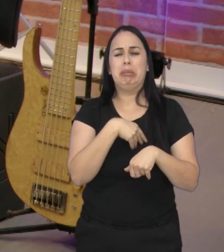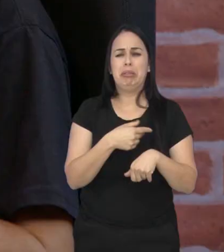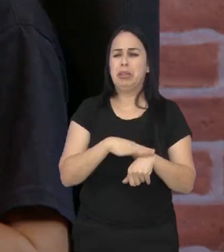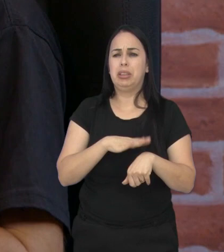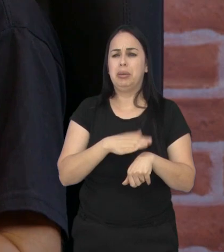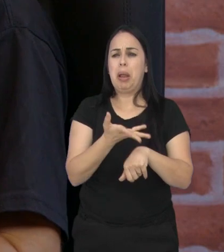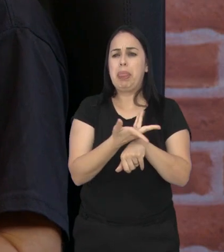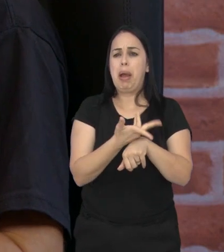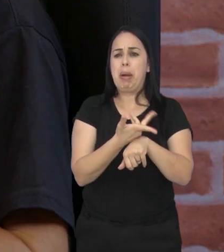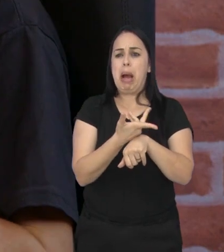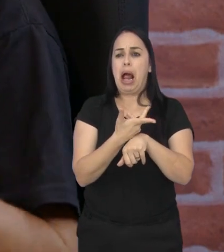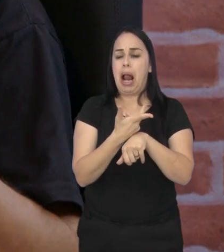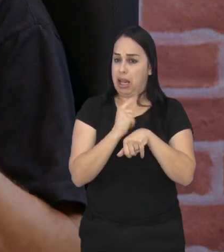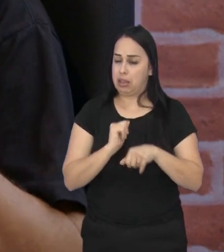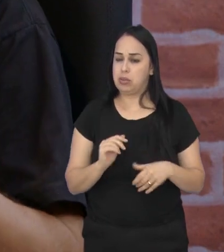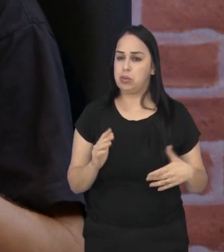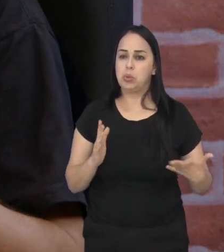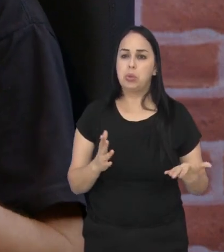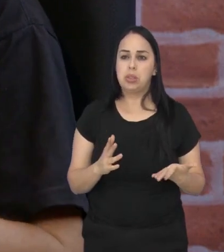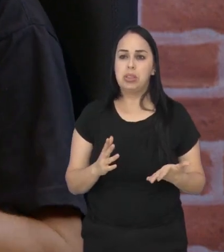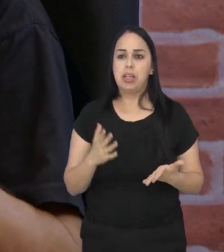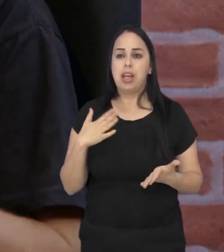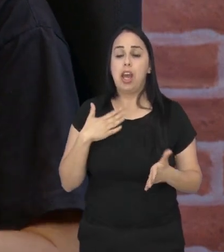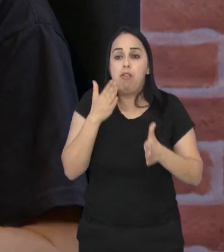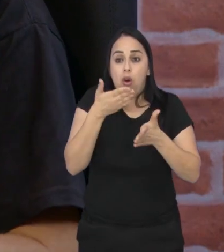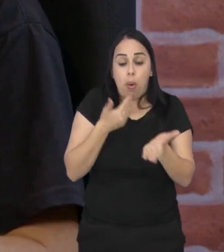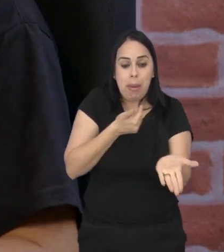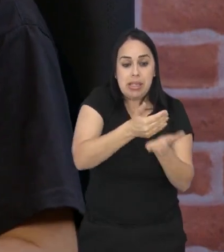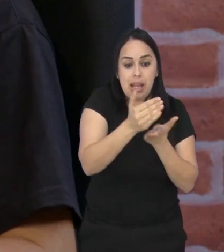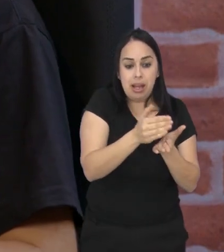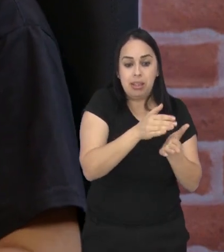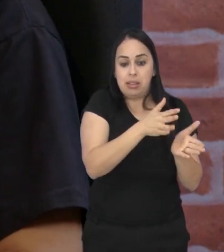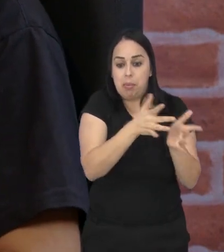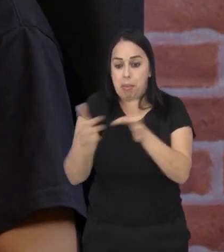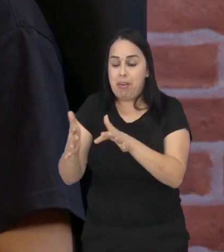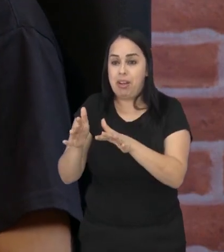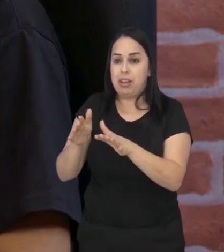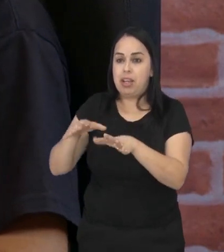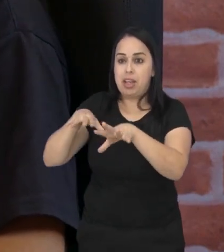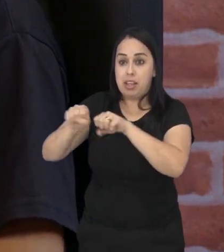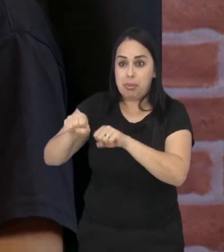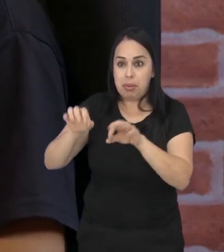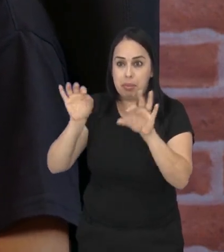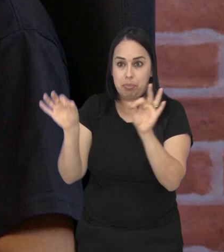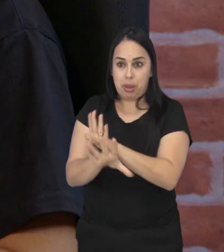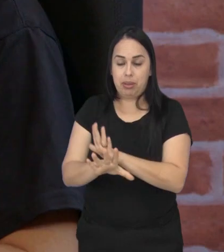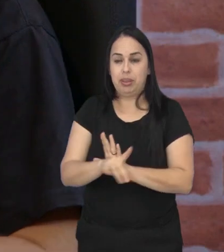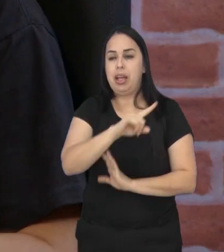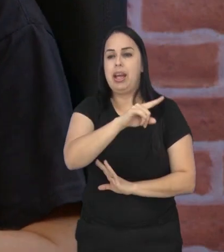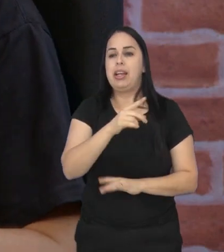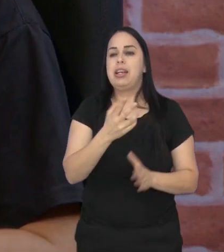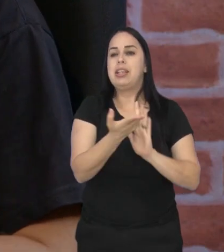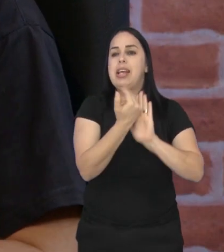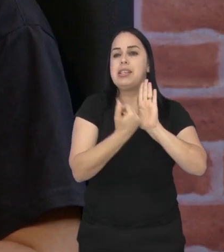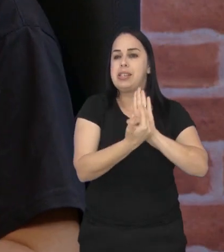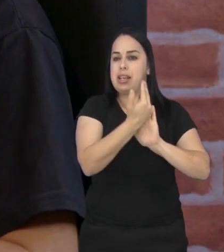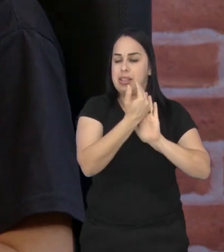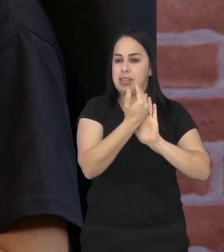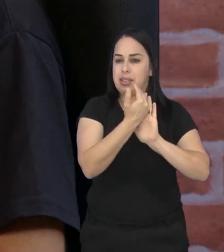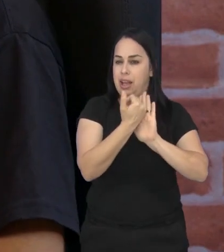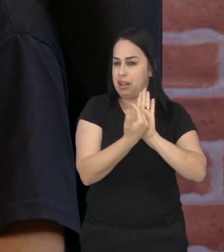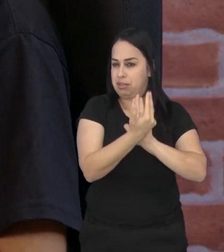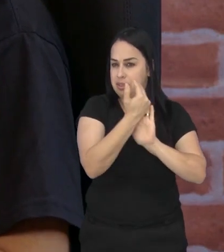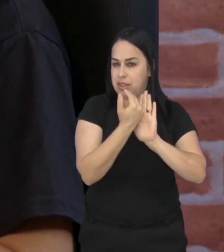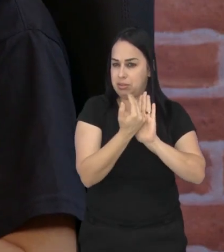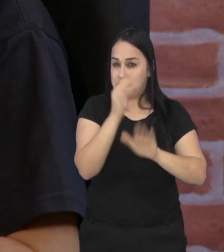tem? Qual é o curso mais rápido? Assim, eu vou entrar, fazer e pegar o diploma. Tem desenho técnico mecânico. Eu acho que na época era